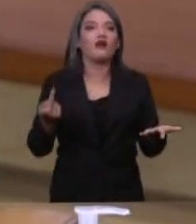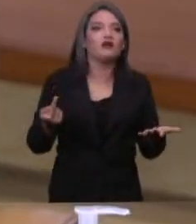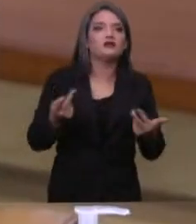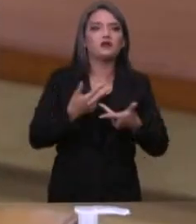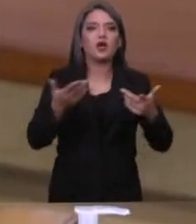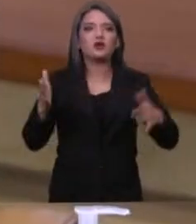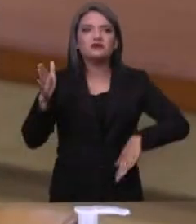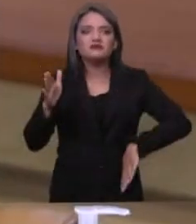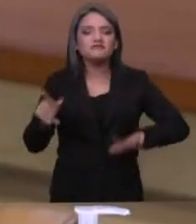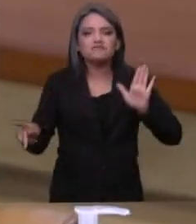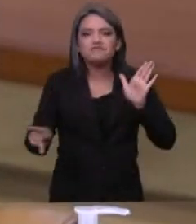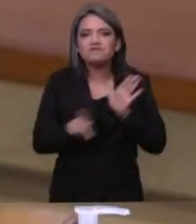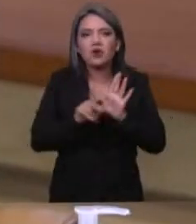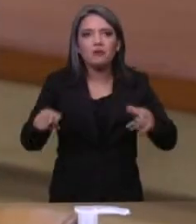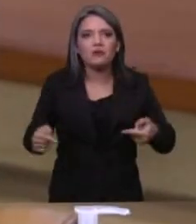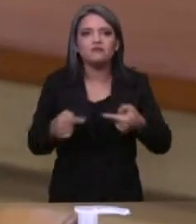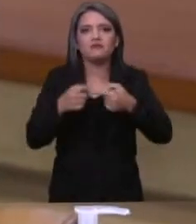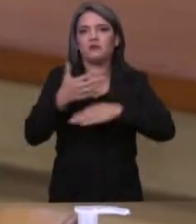específico.